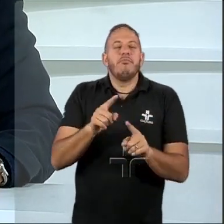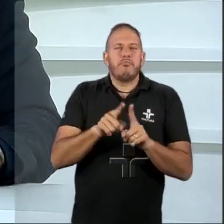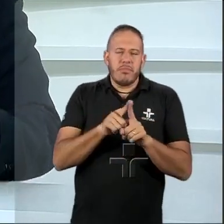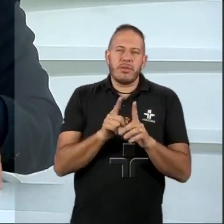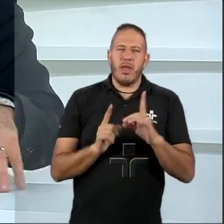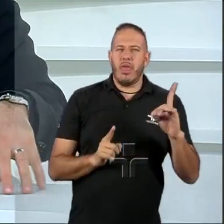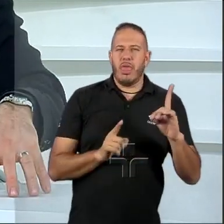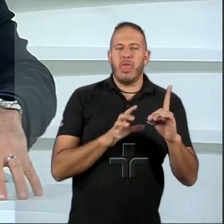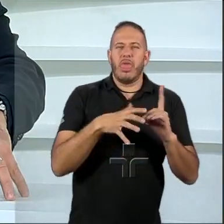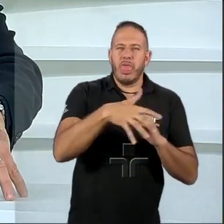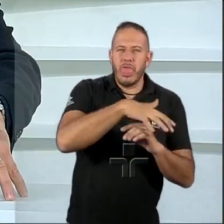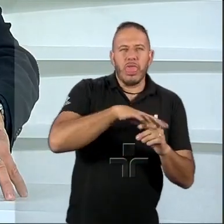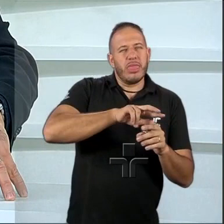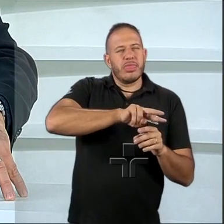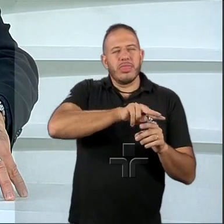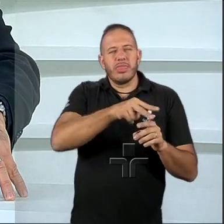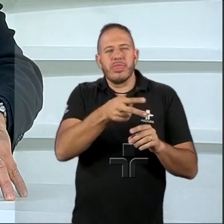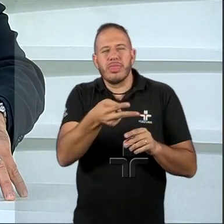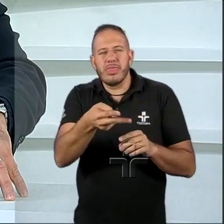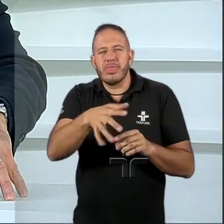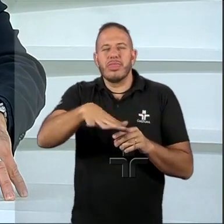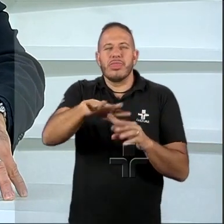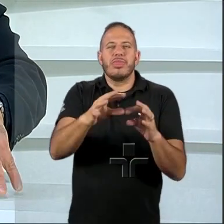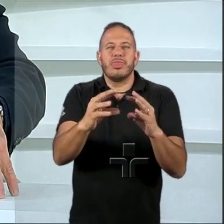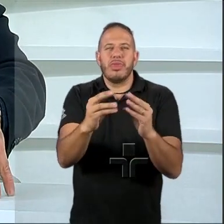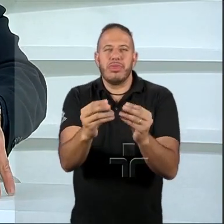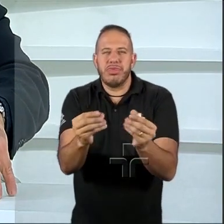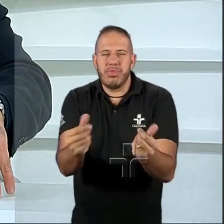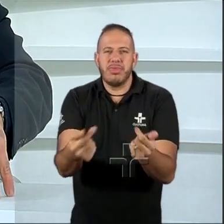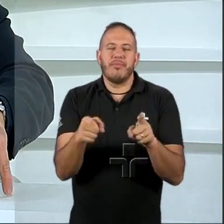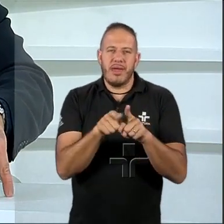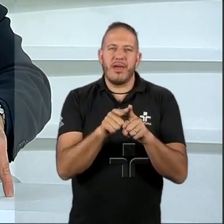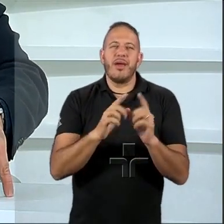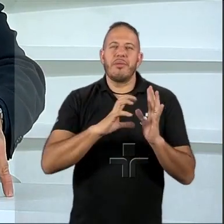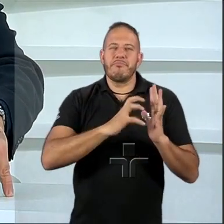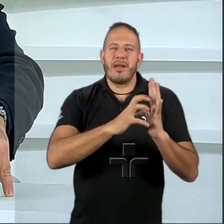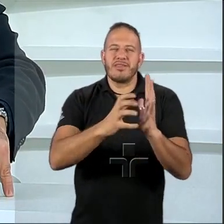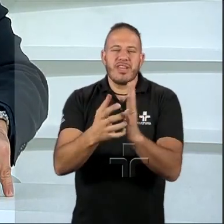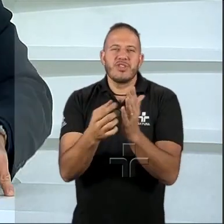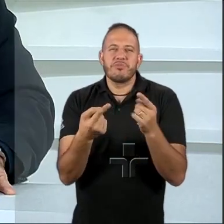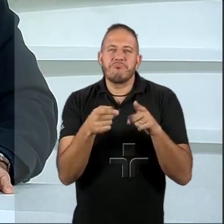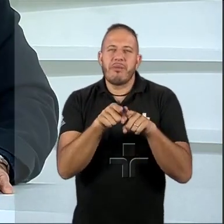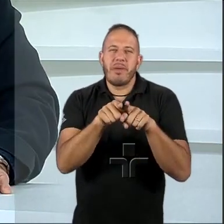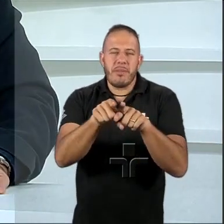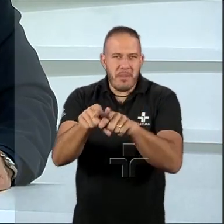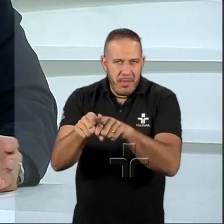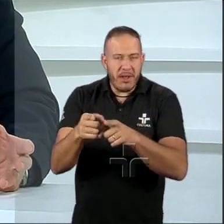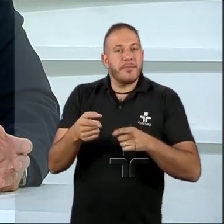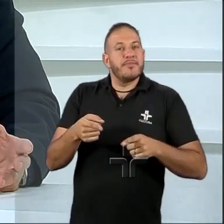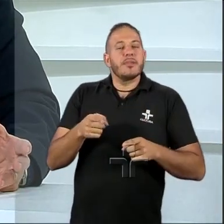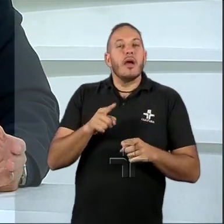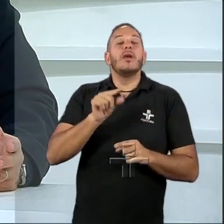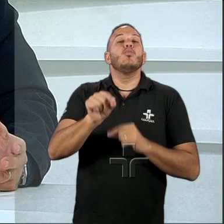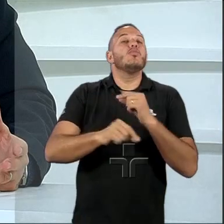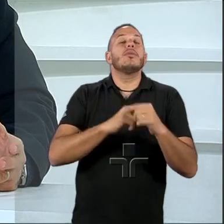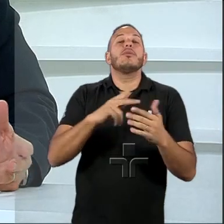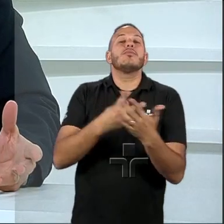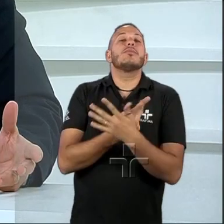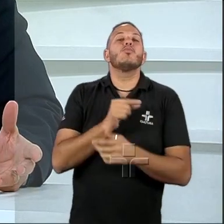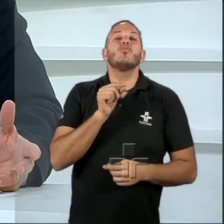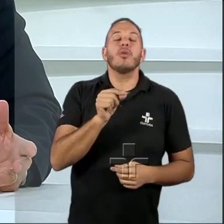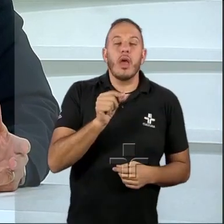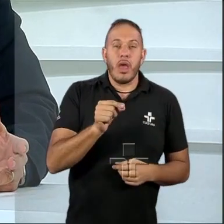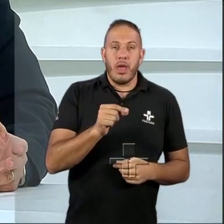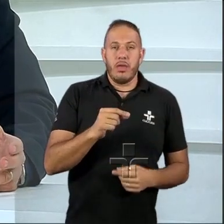tradicional convertida em centrão foi absorvida na coalizão dos próprios governos petistas. E aí o que sobrou foi